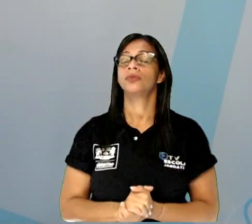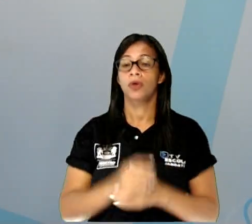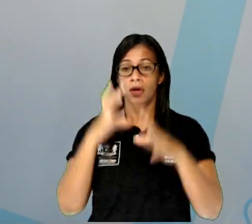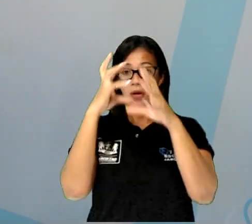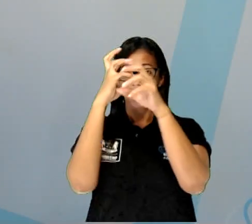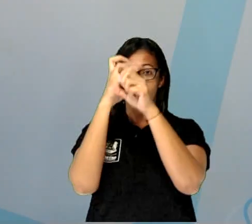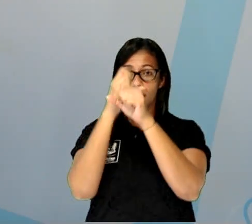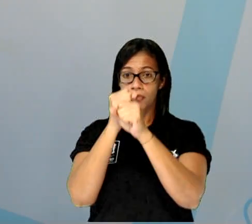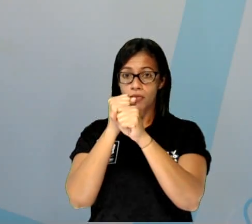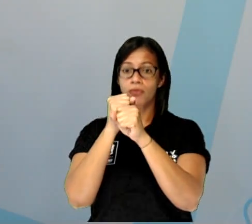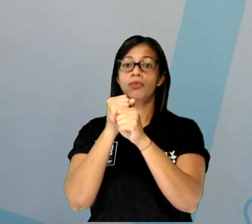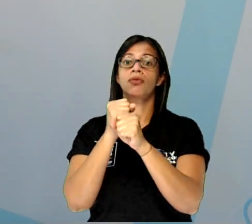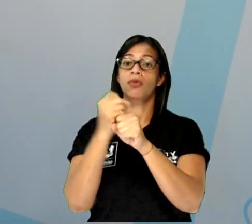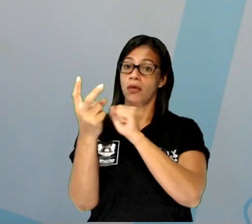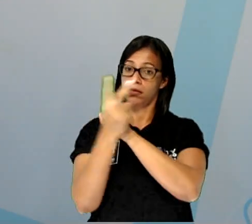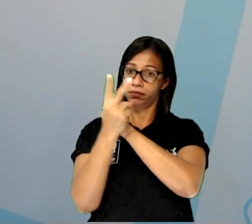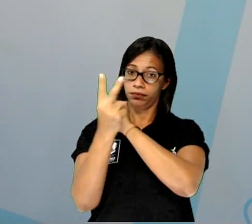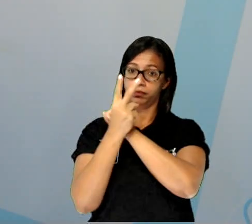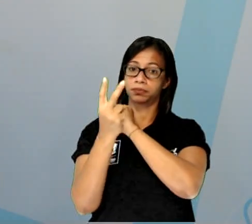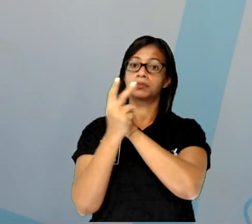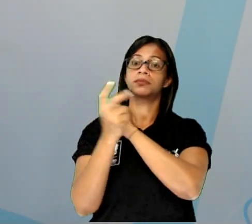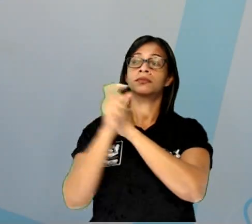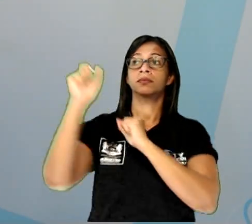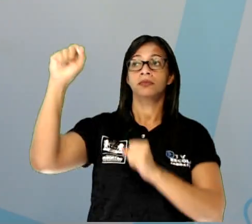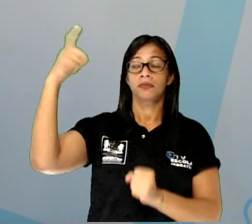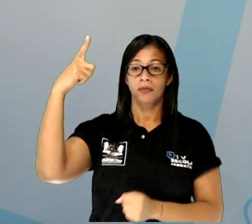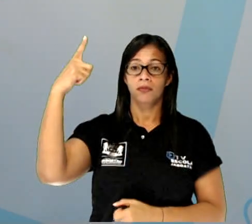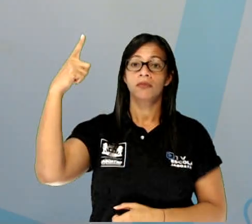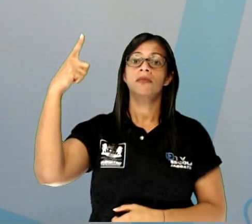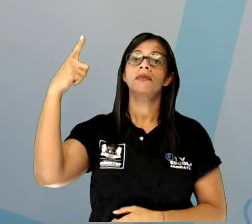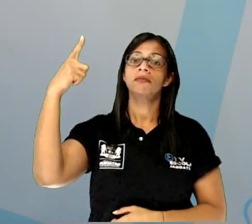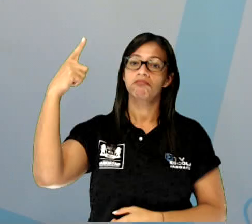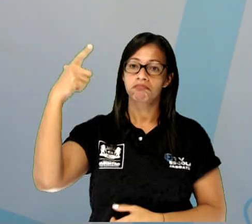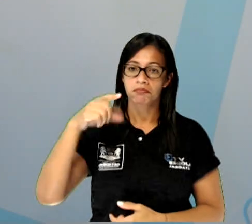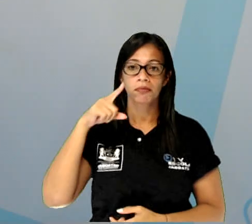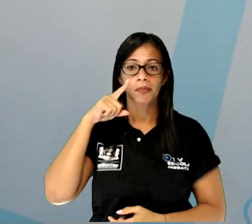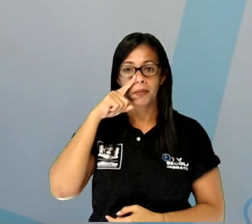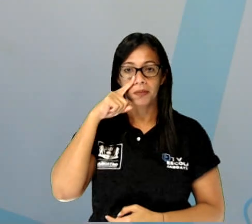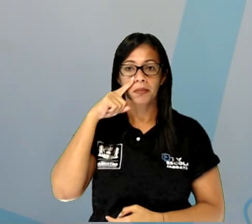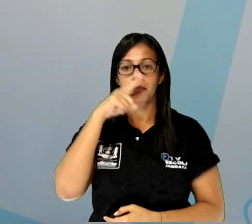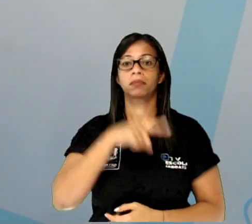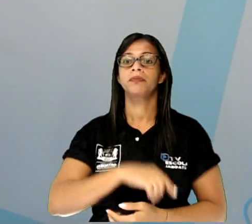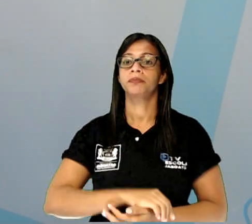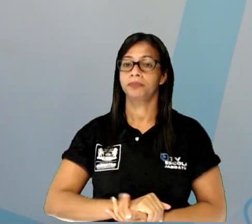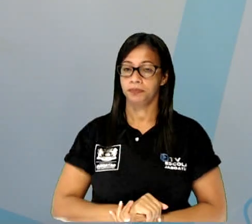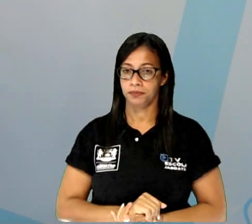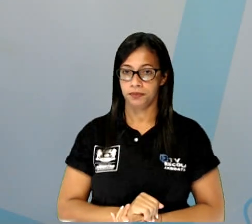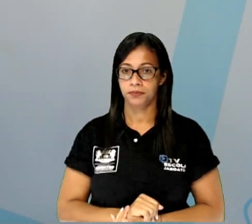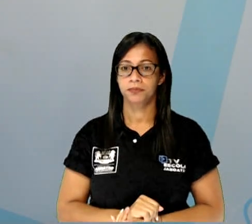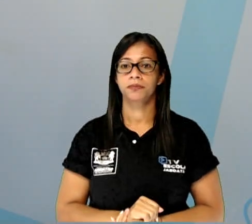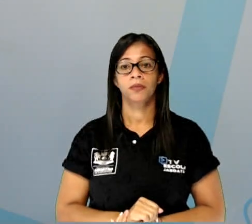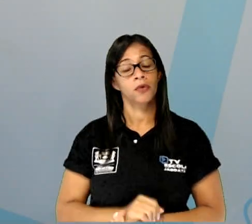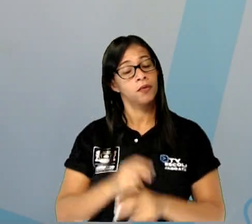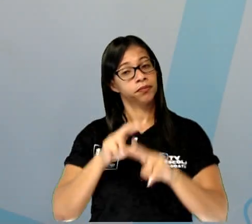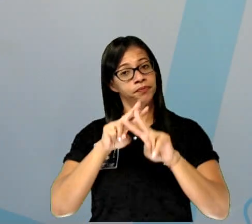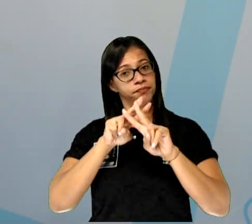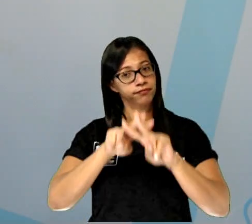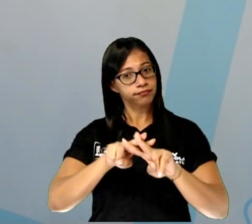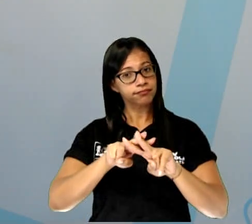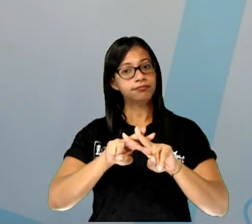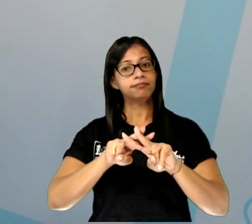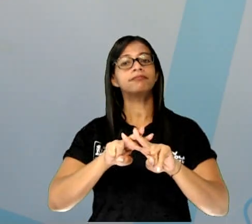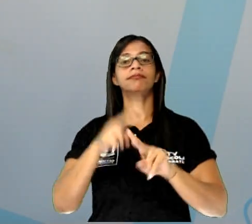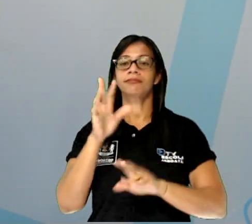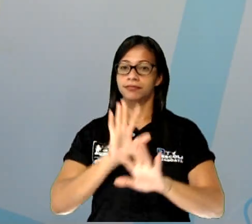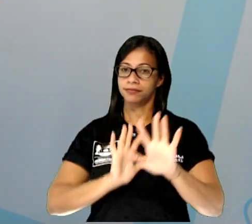tão forte como está aí nessa imagem, né? Pode prejudicar a nossa visão. Então, hashtag,